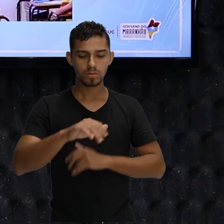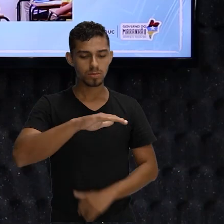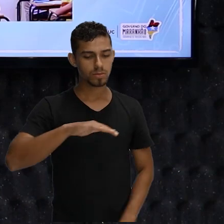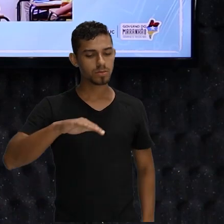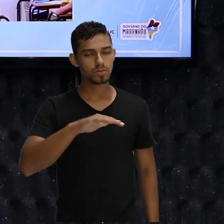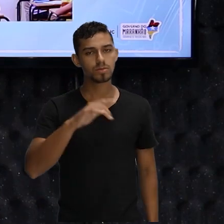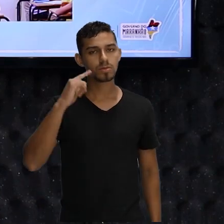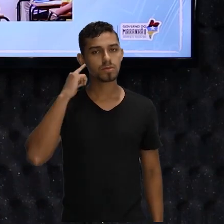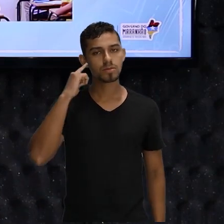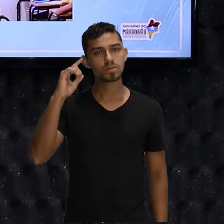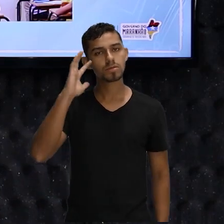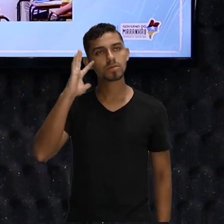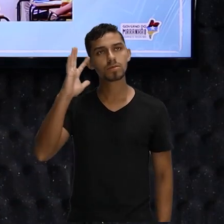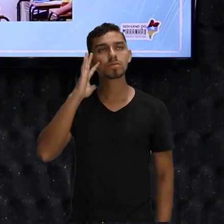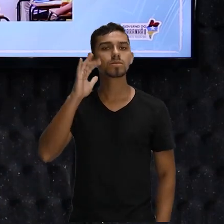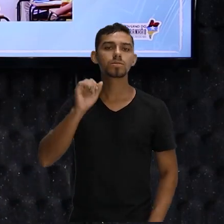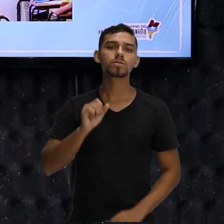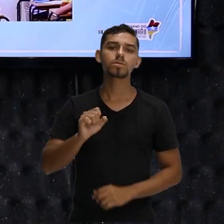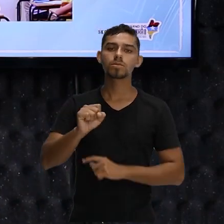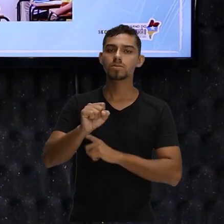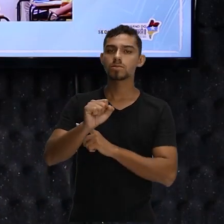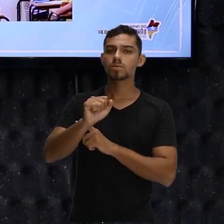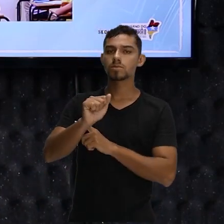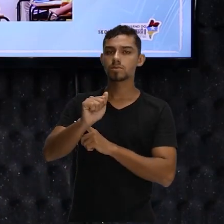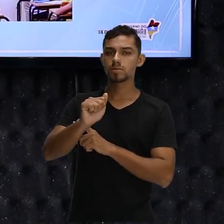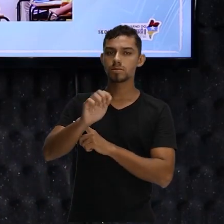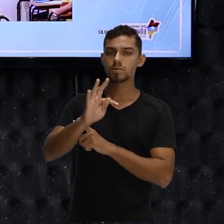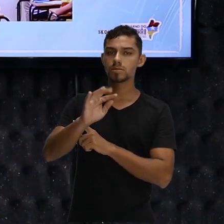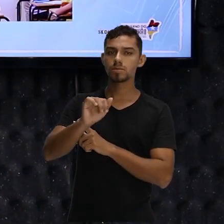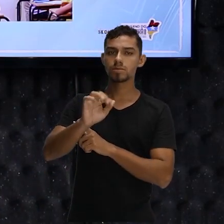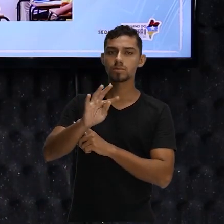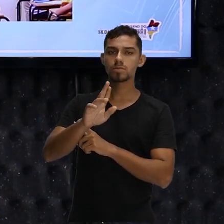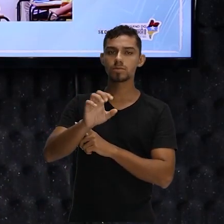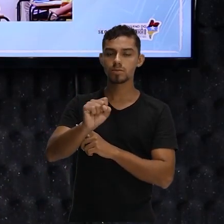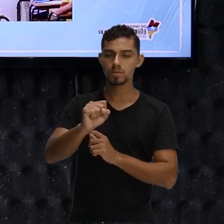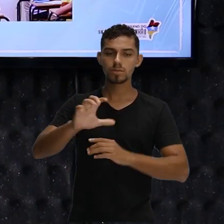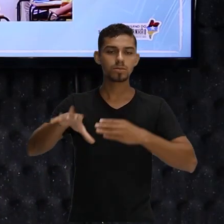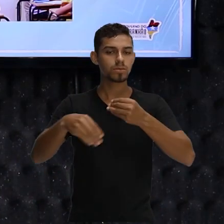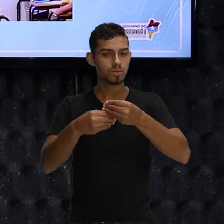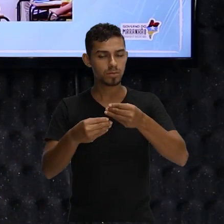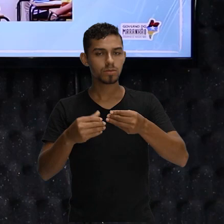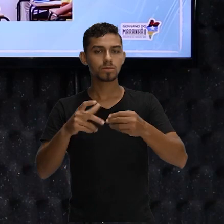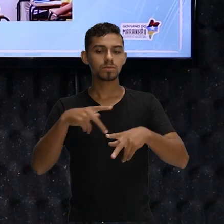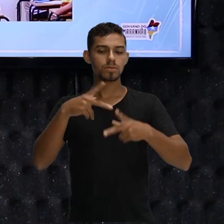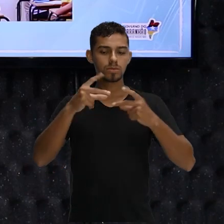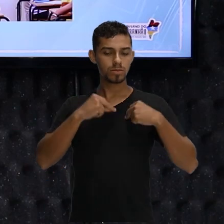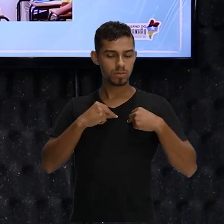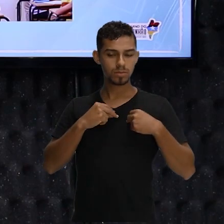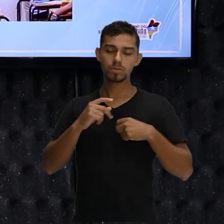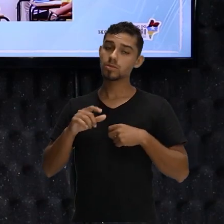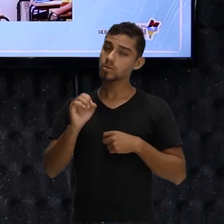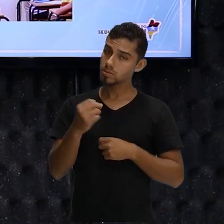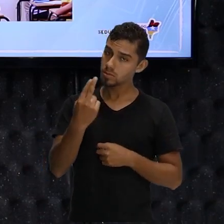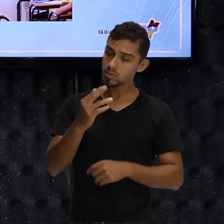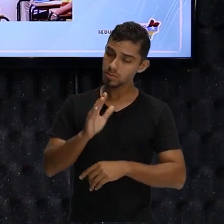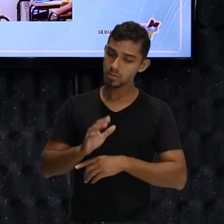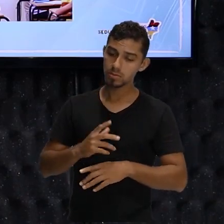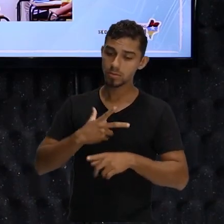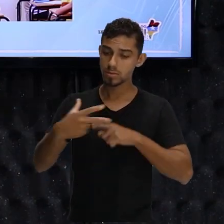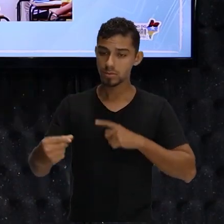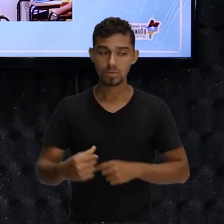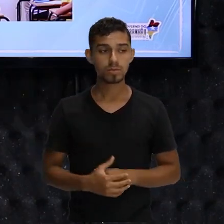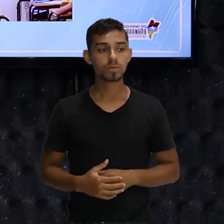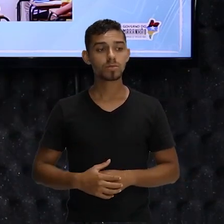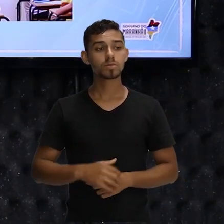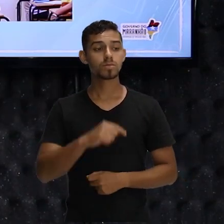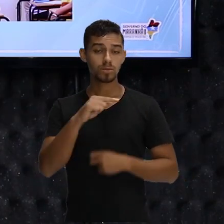ocupam determinados status, sejam eles status atribuídos ou status adquirido, ok? Vamos lá então responder a tua